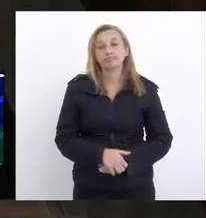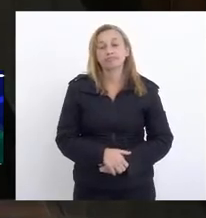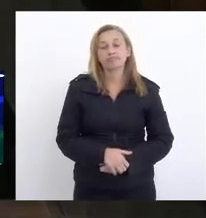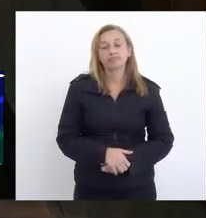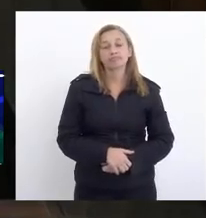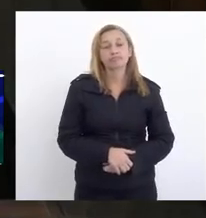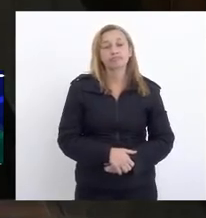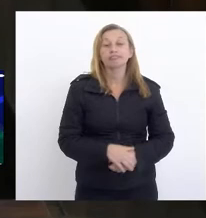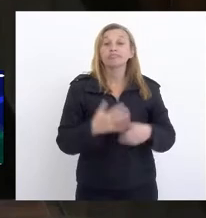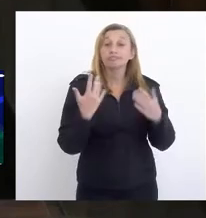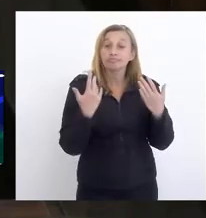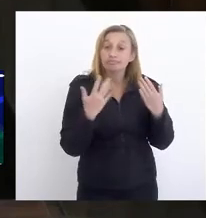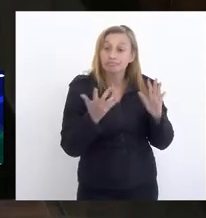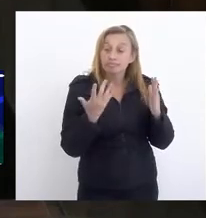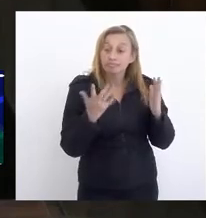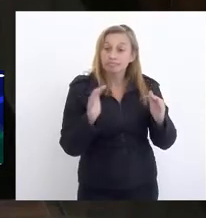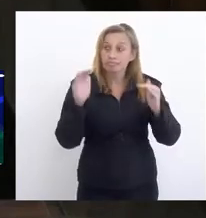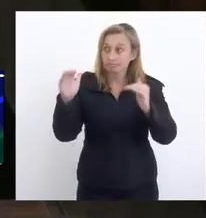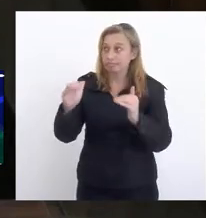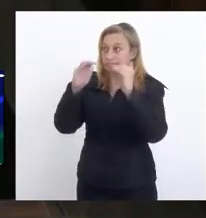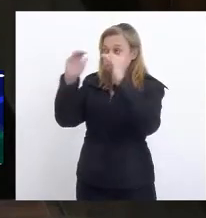saúdo Vossa Excelência